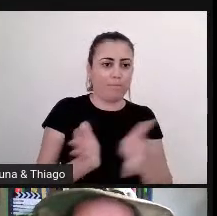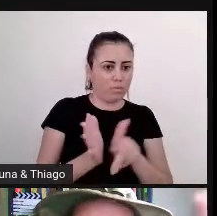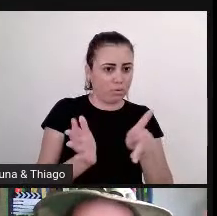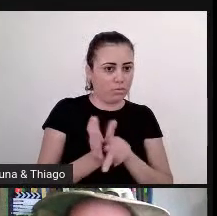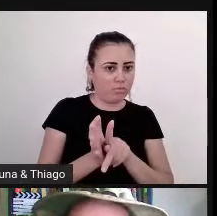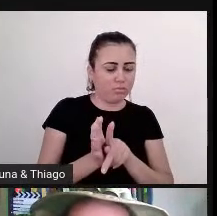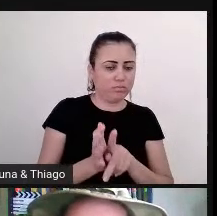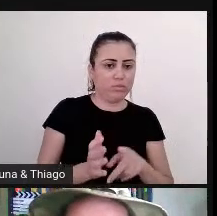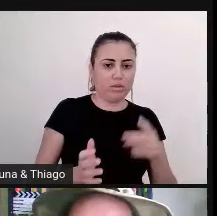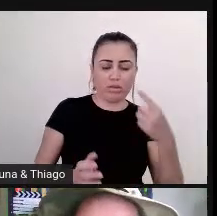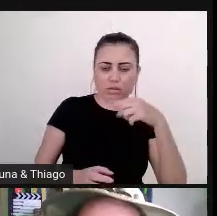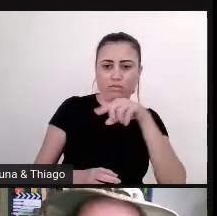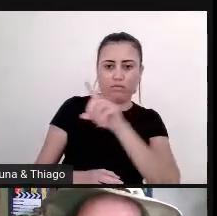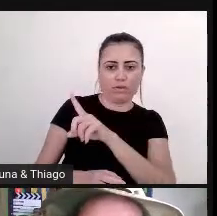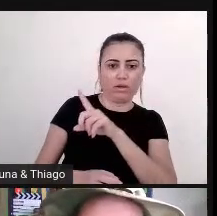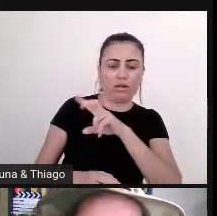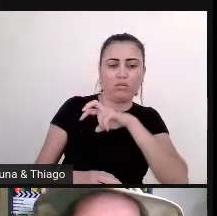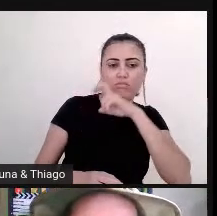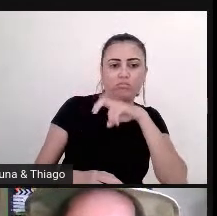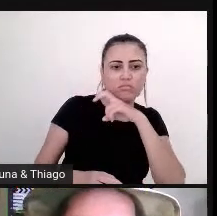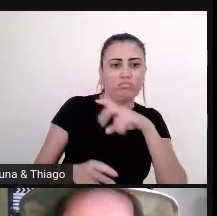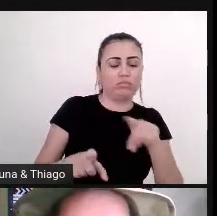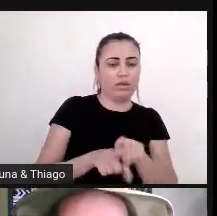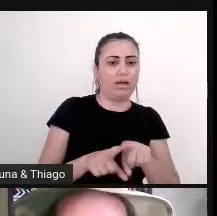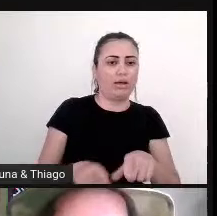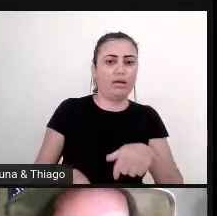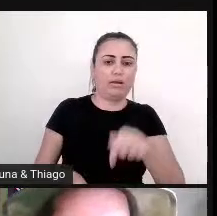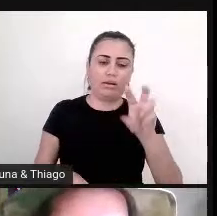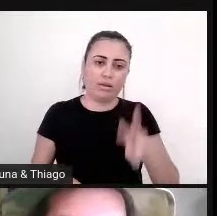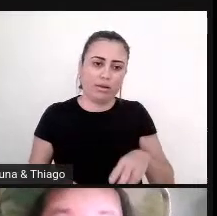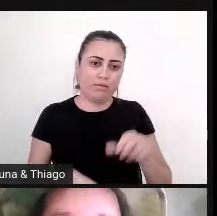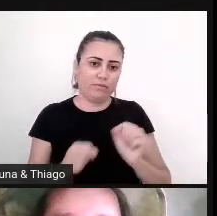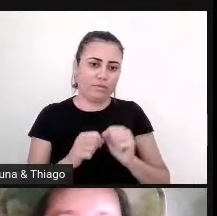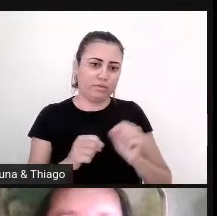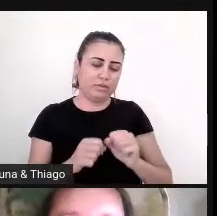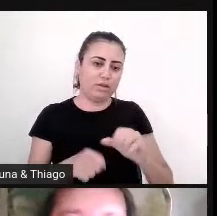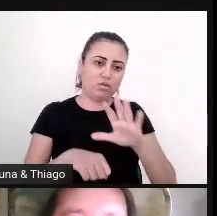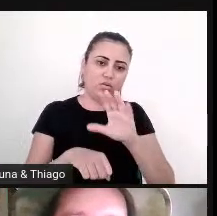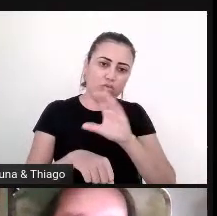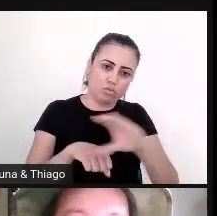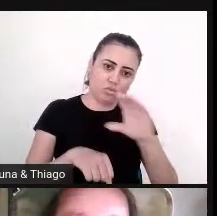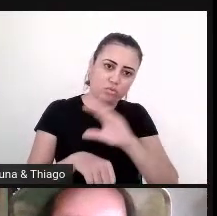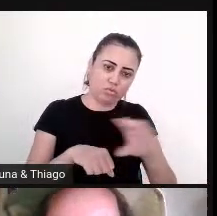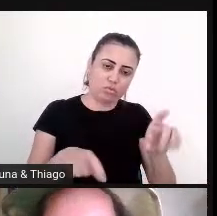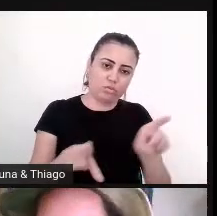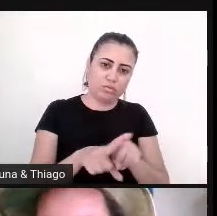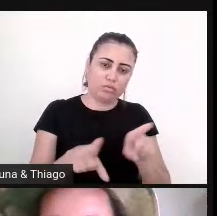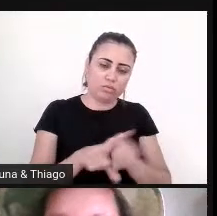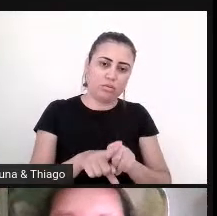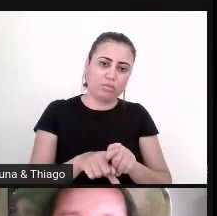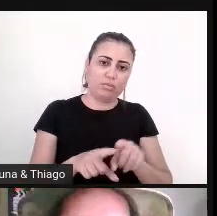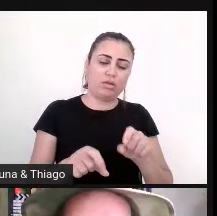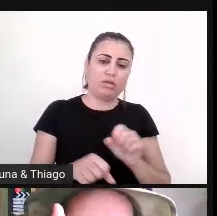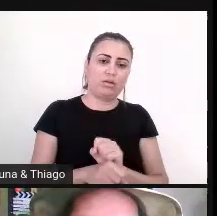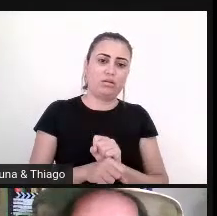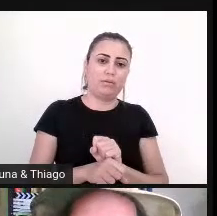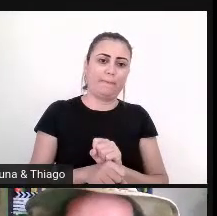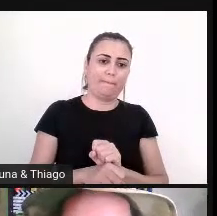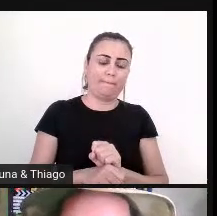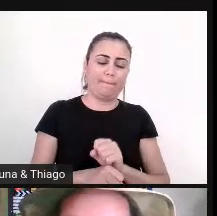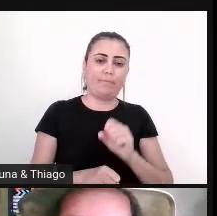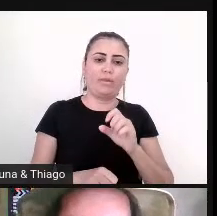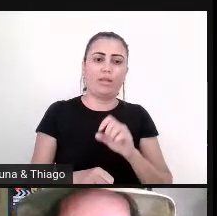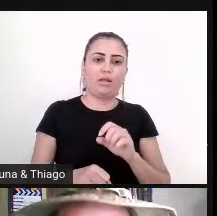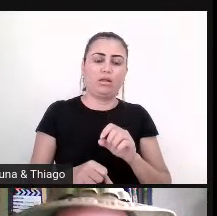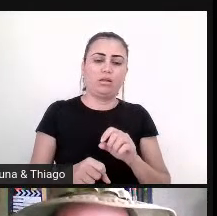alguns animais que eu resgatei recentemente, enfim. Então, quem fizer o curso aí, já fazendo merchan, lá pela minha rede social do Telegram, vou estar divulgando lá